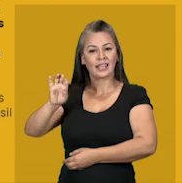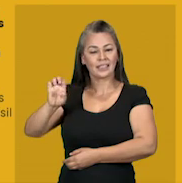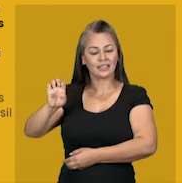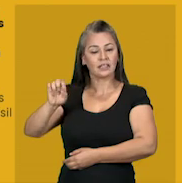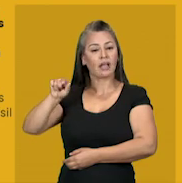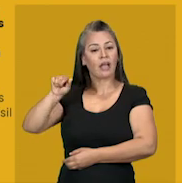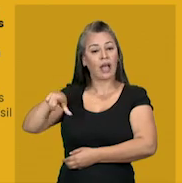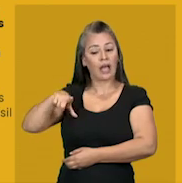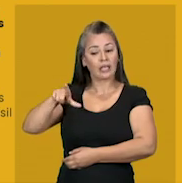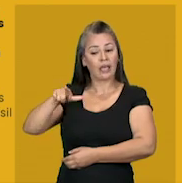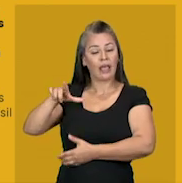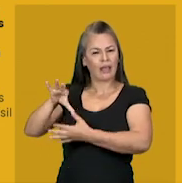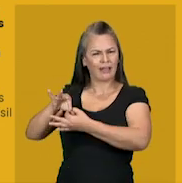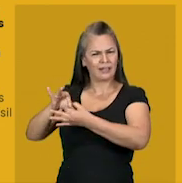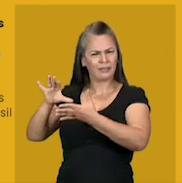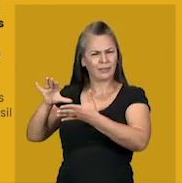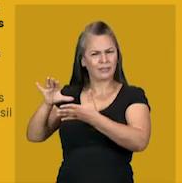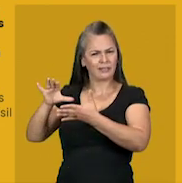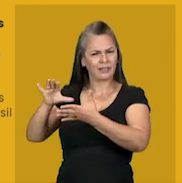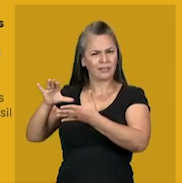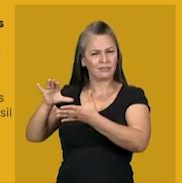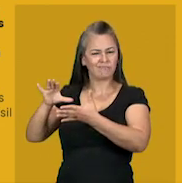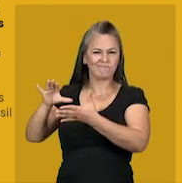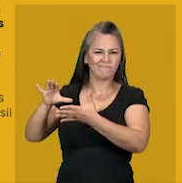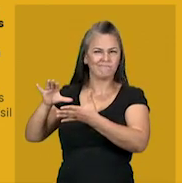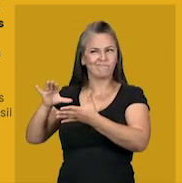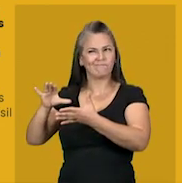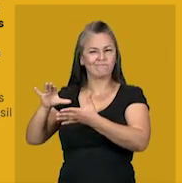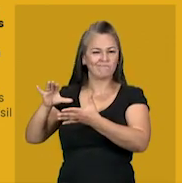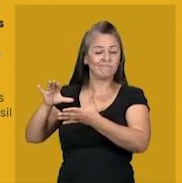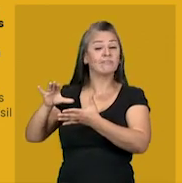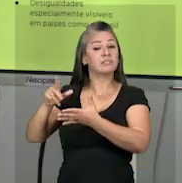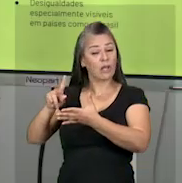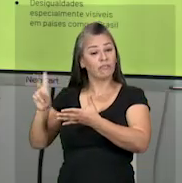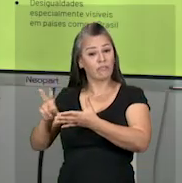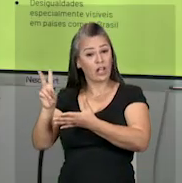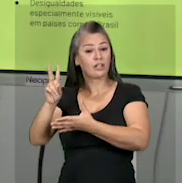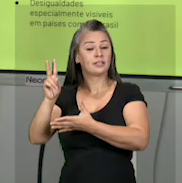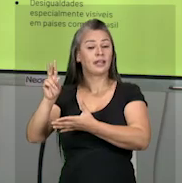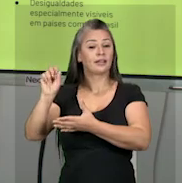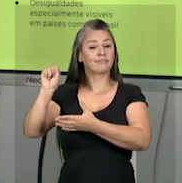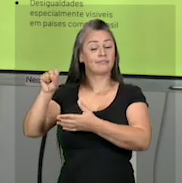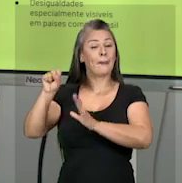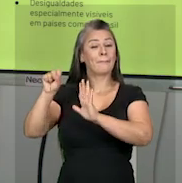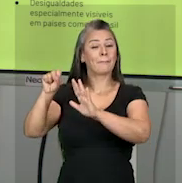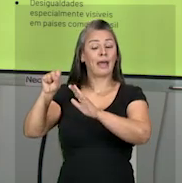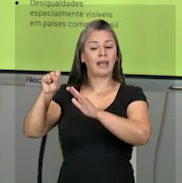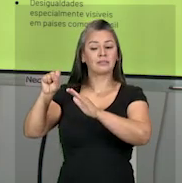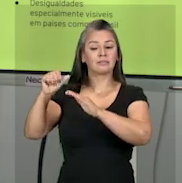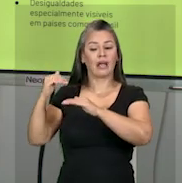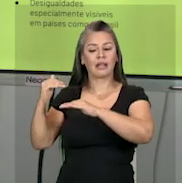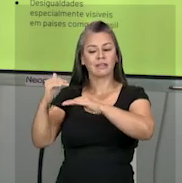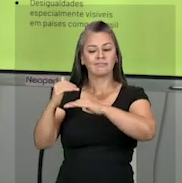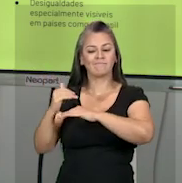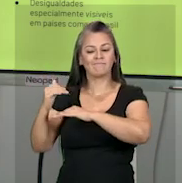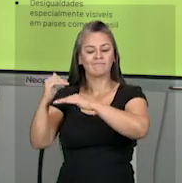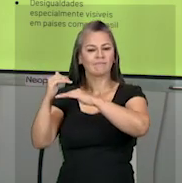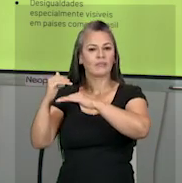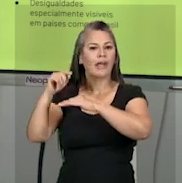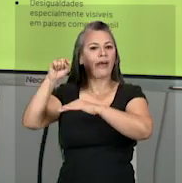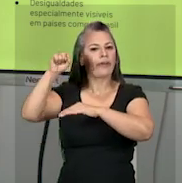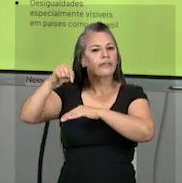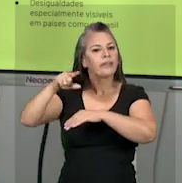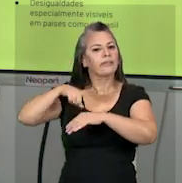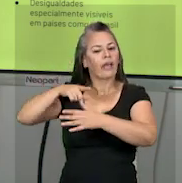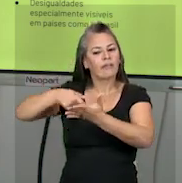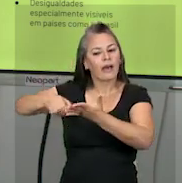liberdades, e principalmente as econômicas, elas são muito mais valorizadas que a igualdade. Então nós temos muita desigualdade